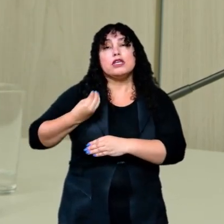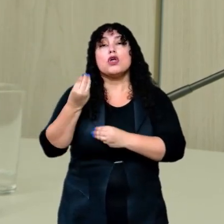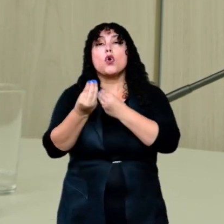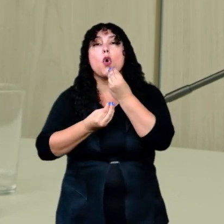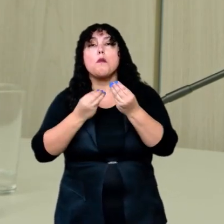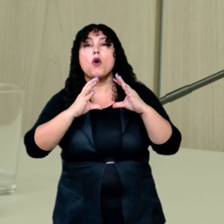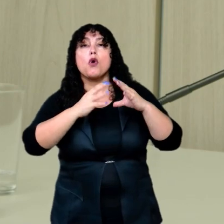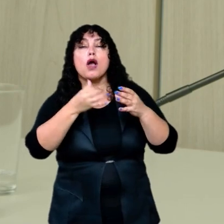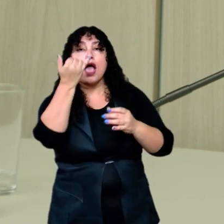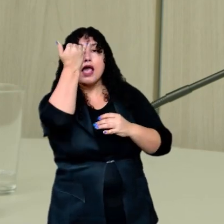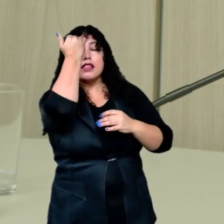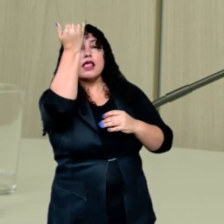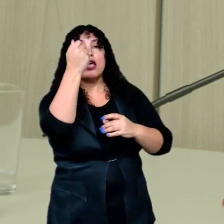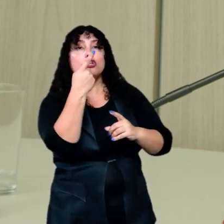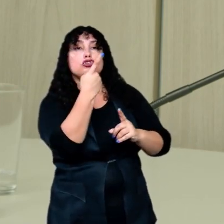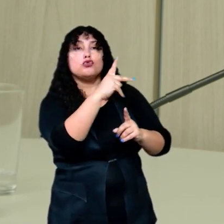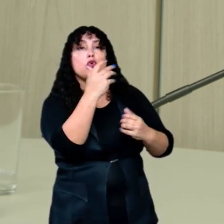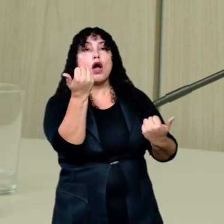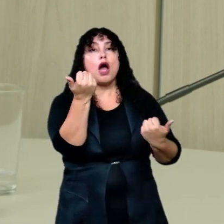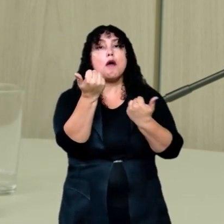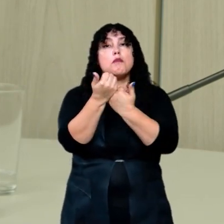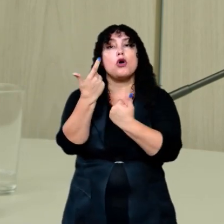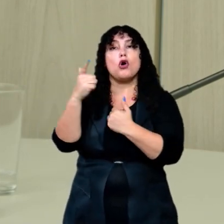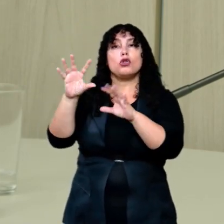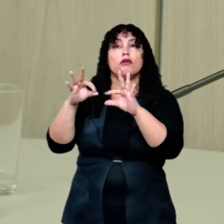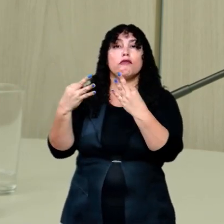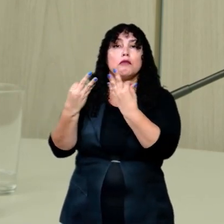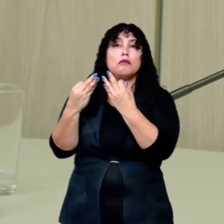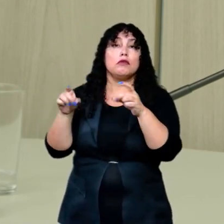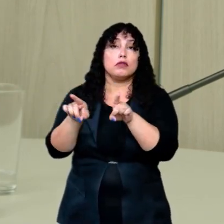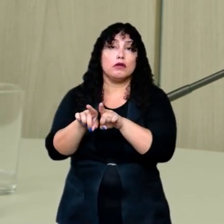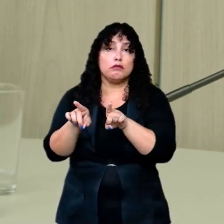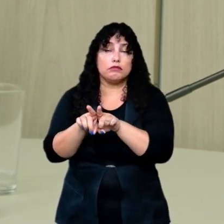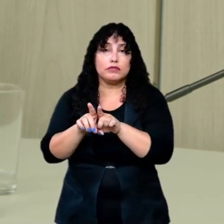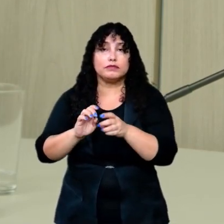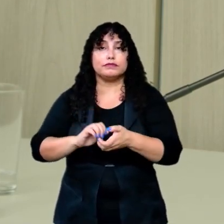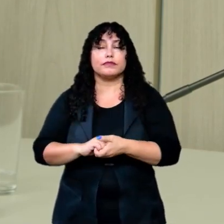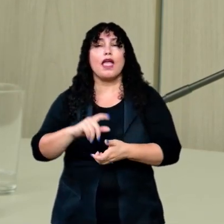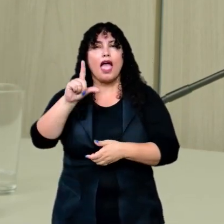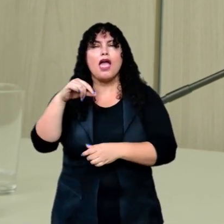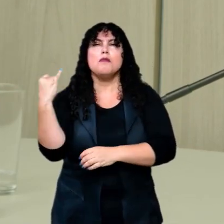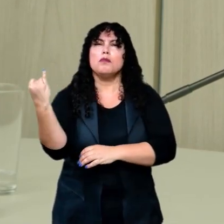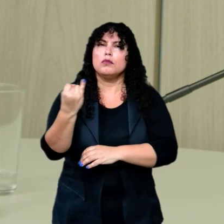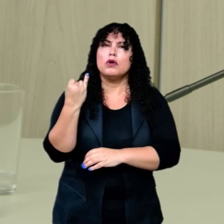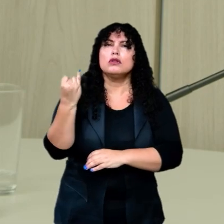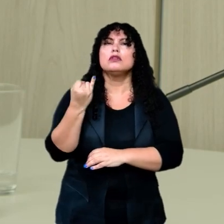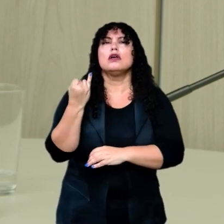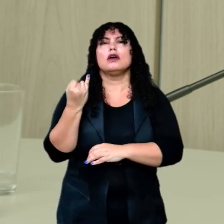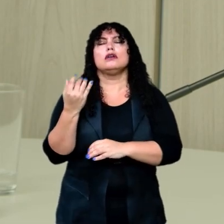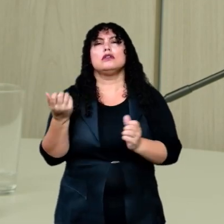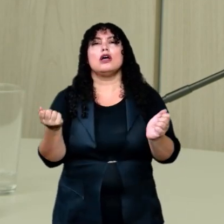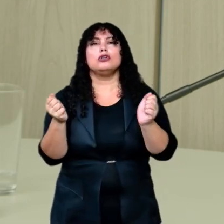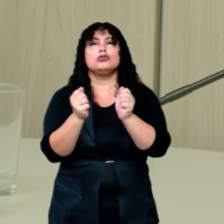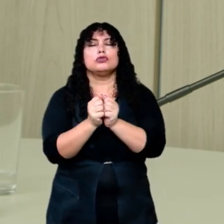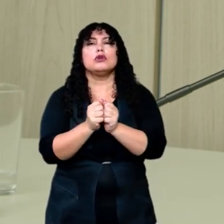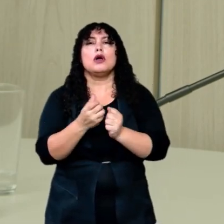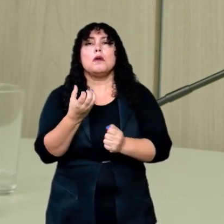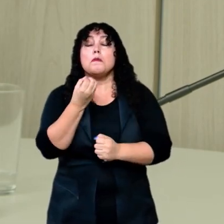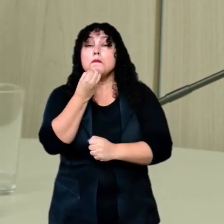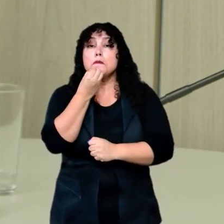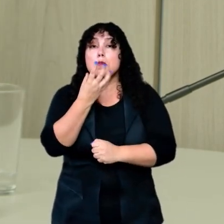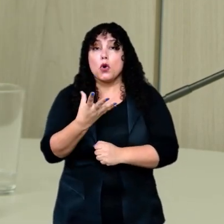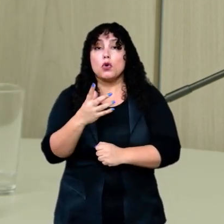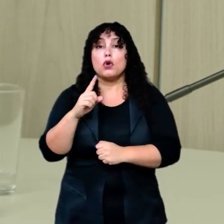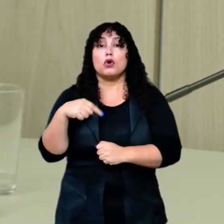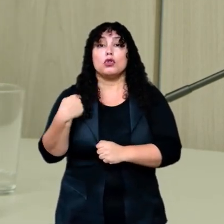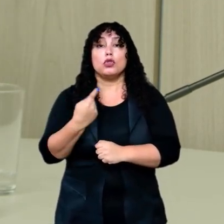Às vezes a ideia de um auxilia a família do outro, né? Uhum. Então é importante a gente estar junto. Nossa, muito bom. Acho que